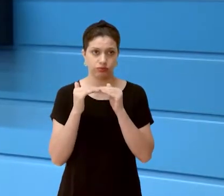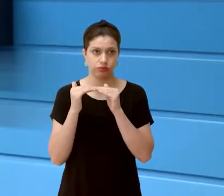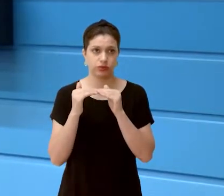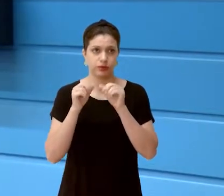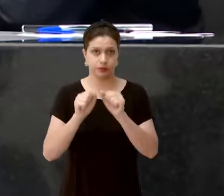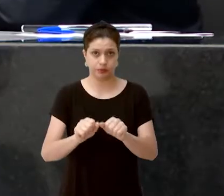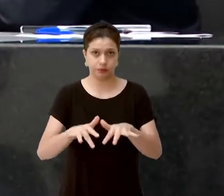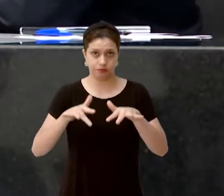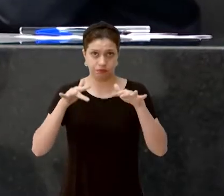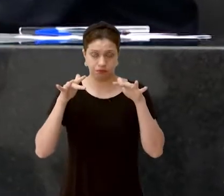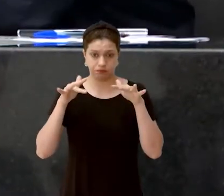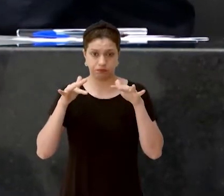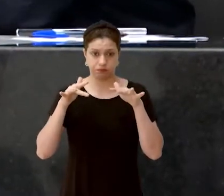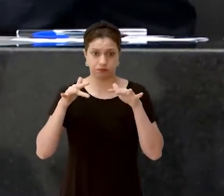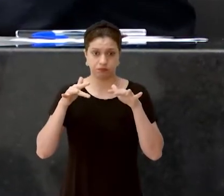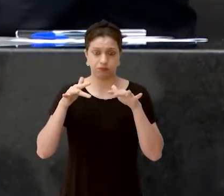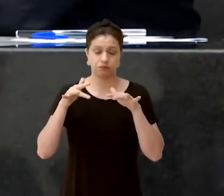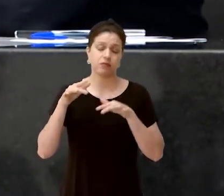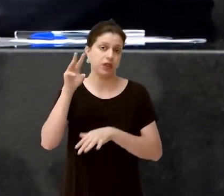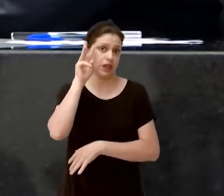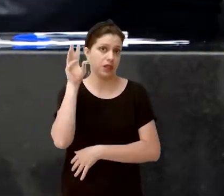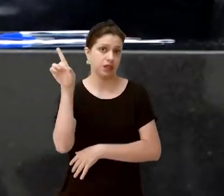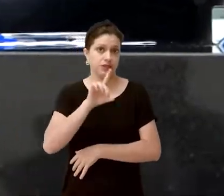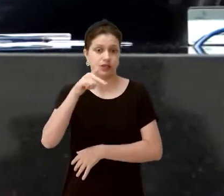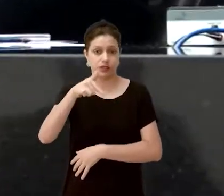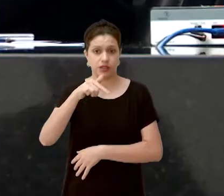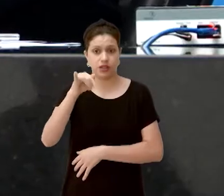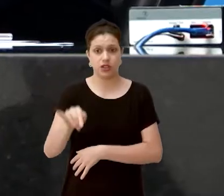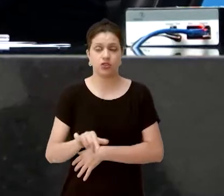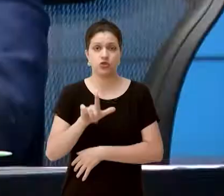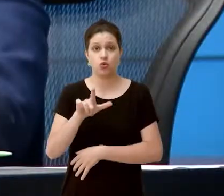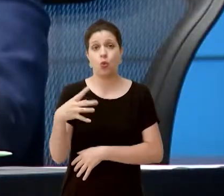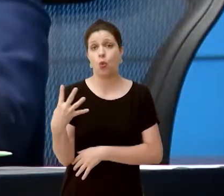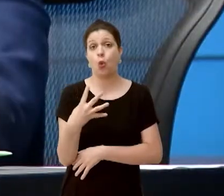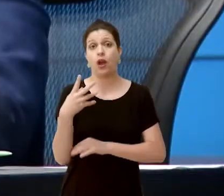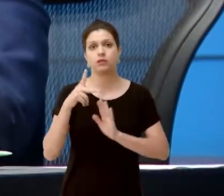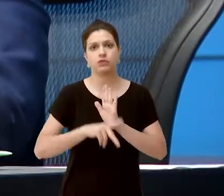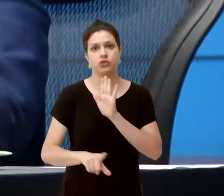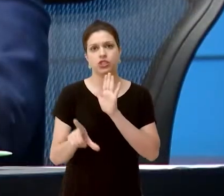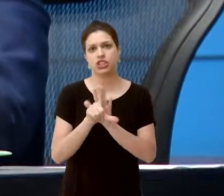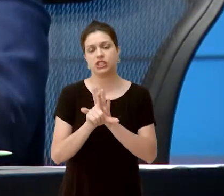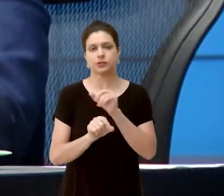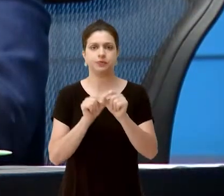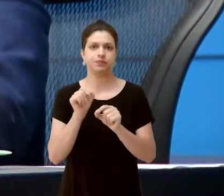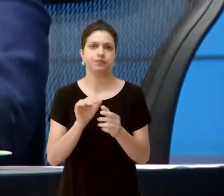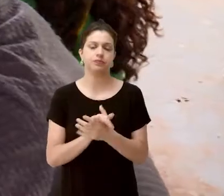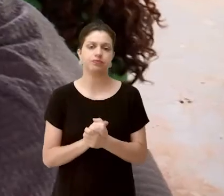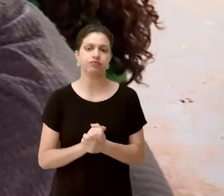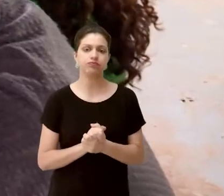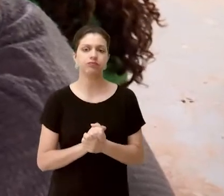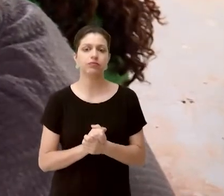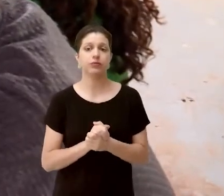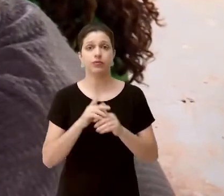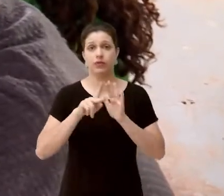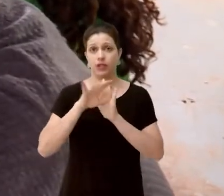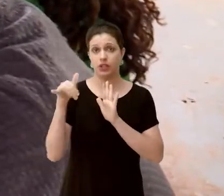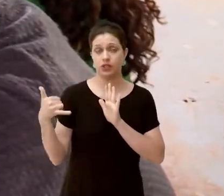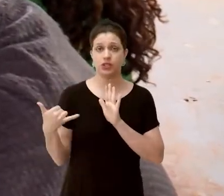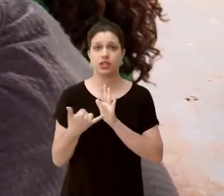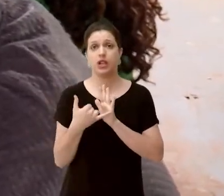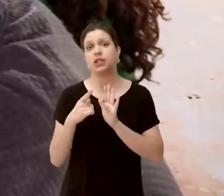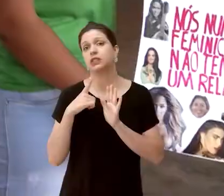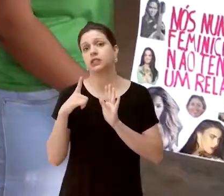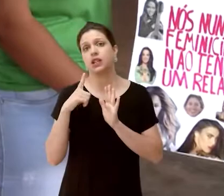em plenário durante a sessão desta terça-feira, dia 7 de julho, 4 projetos de lei. Entre os